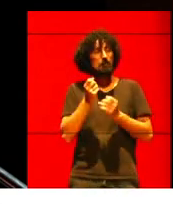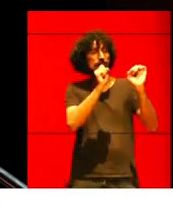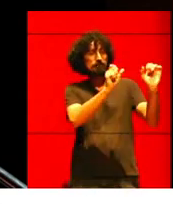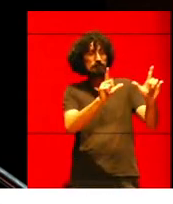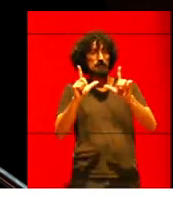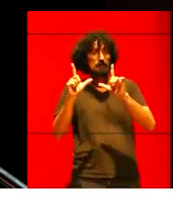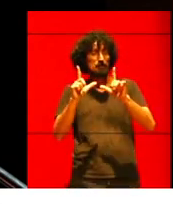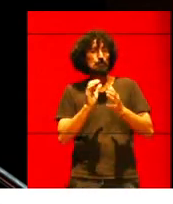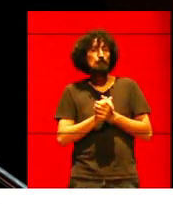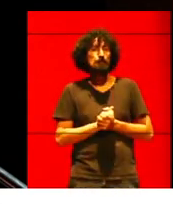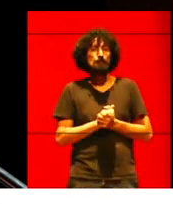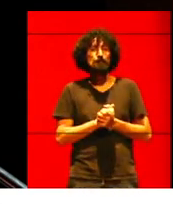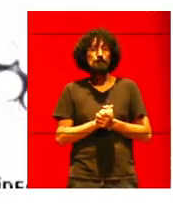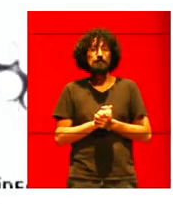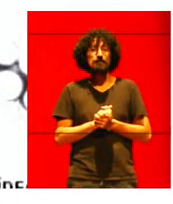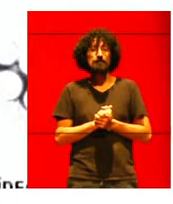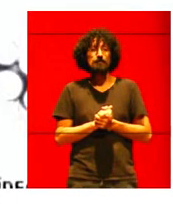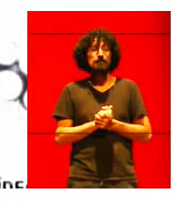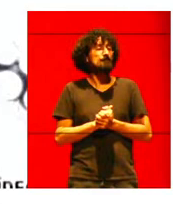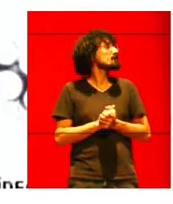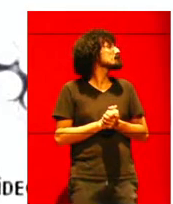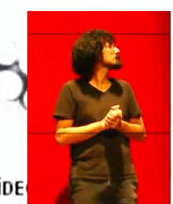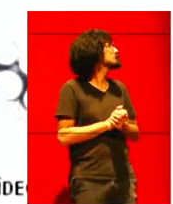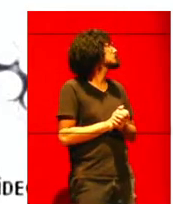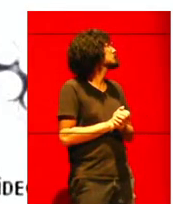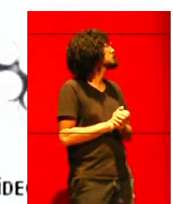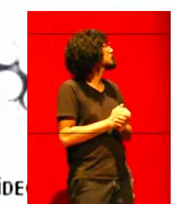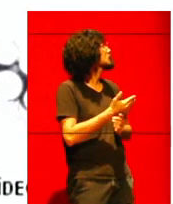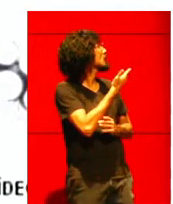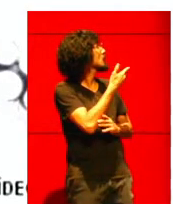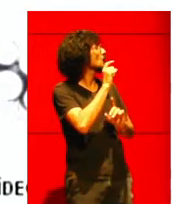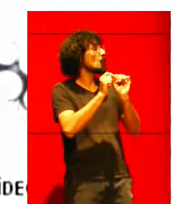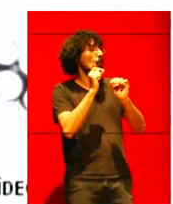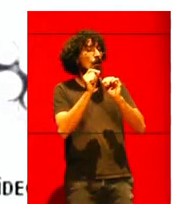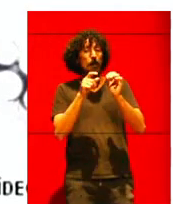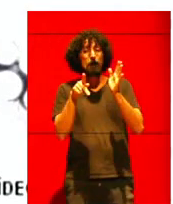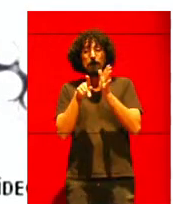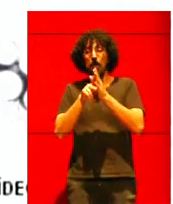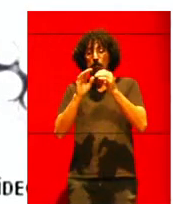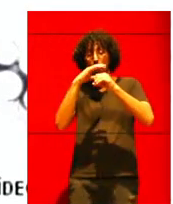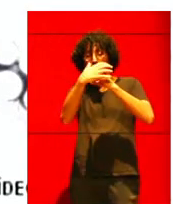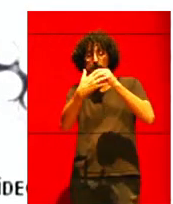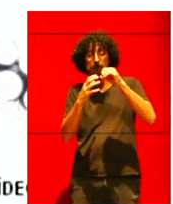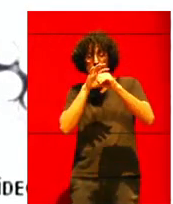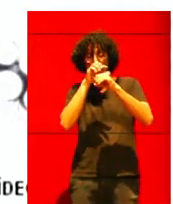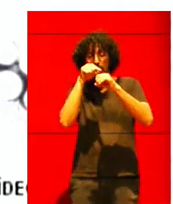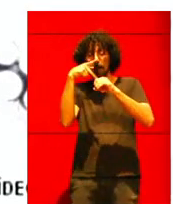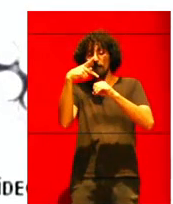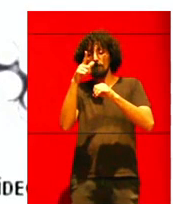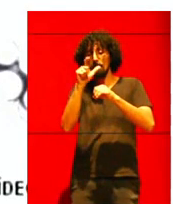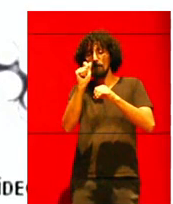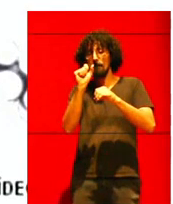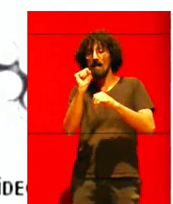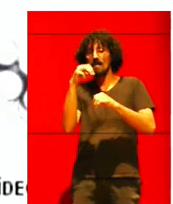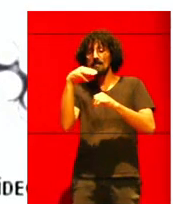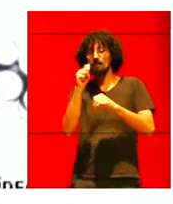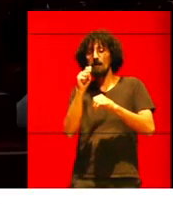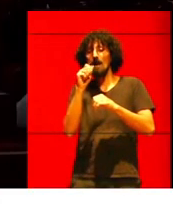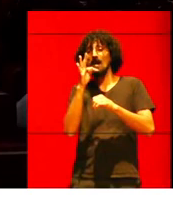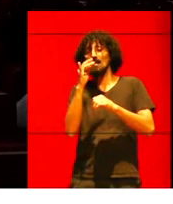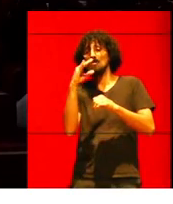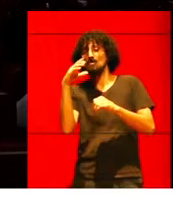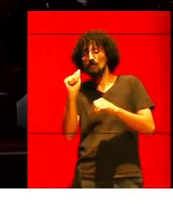slide. Pode passar. Aqui a minha membrana plasmática, lembra que ela é uma bicamada